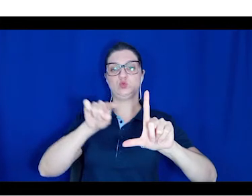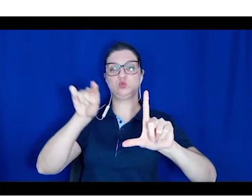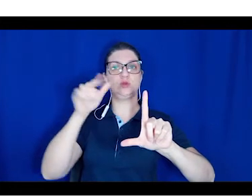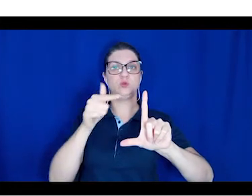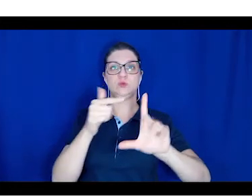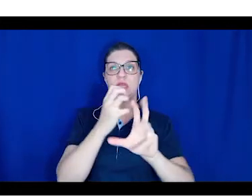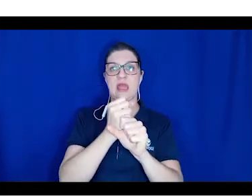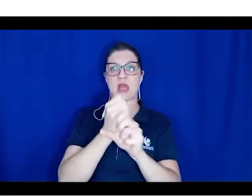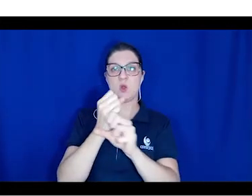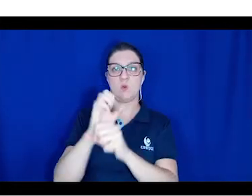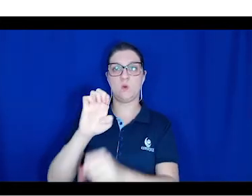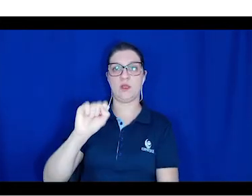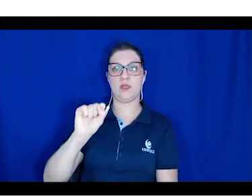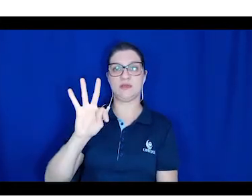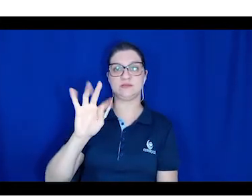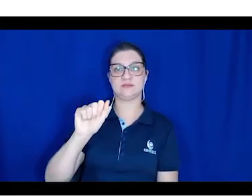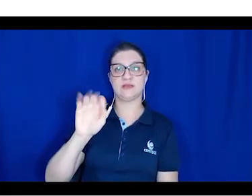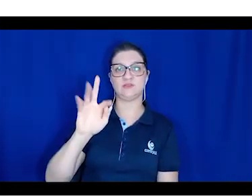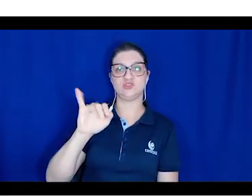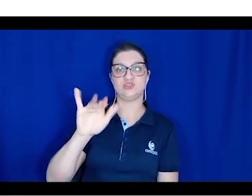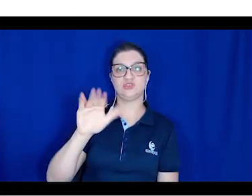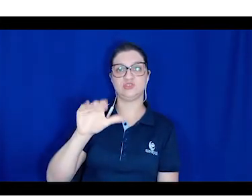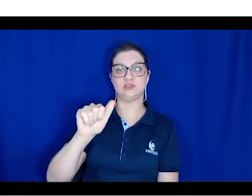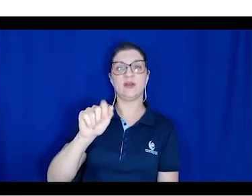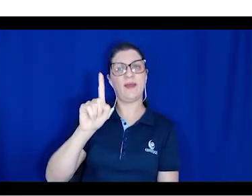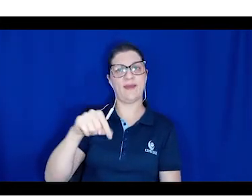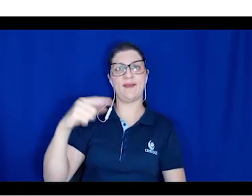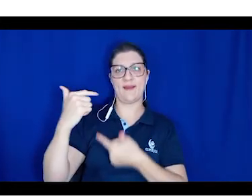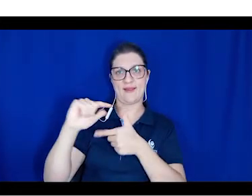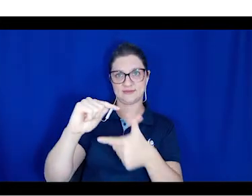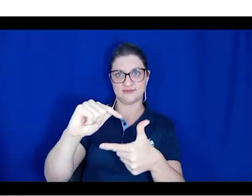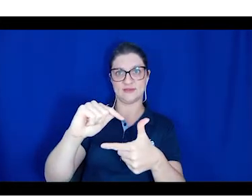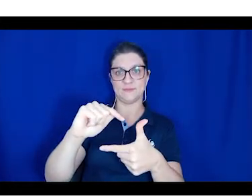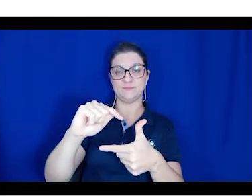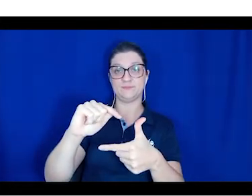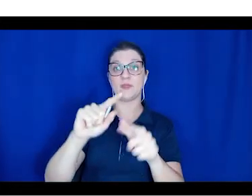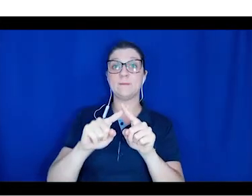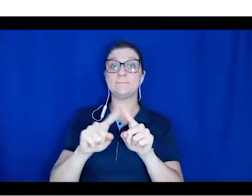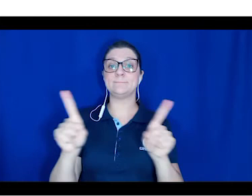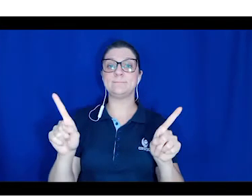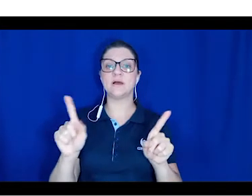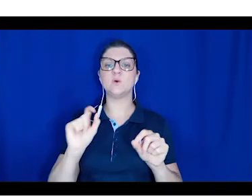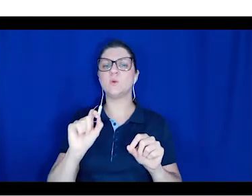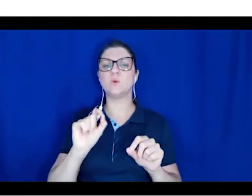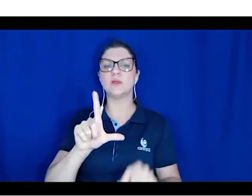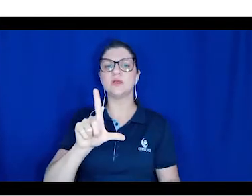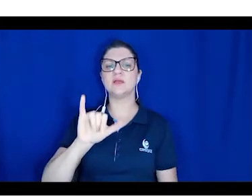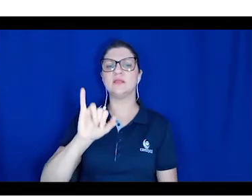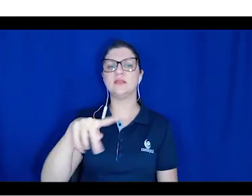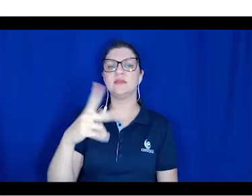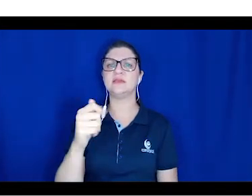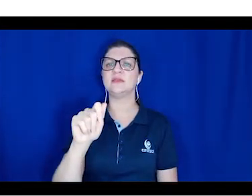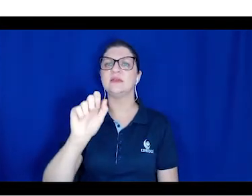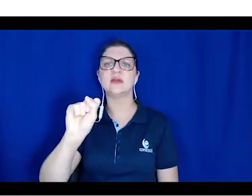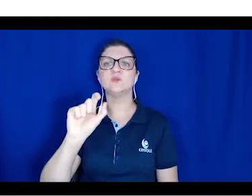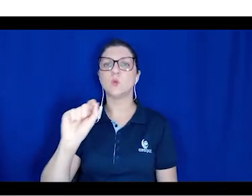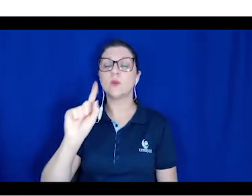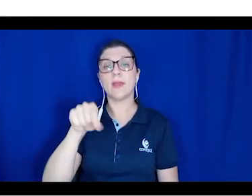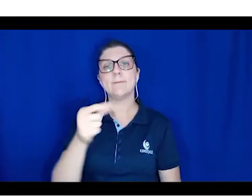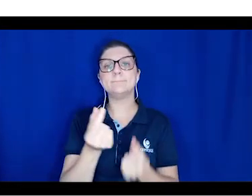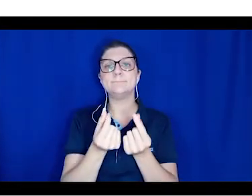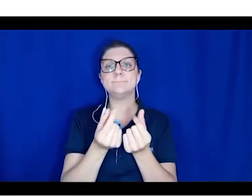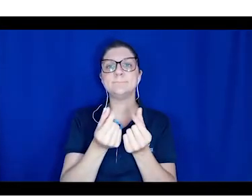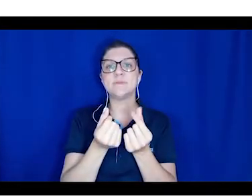cálculos estatísticos e tem uma periodicidade clássica, que é diária. Mas o que são linhas? É que nós trabalhamos com os preços